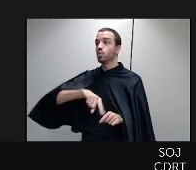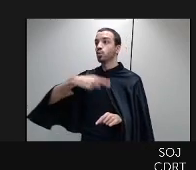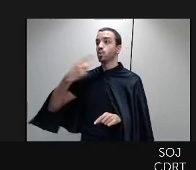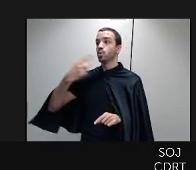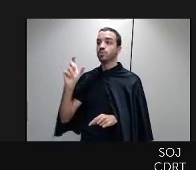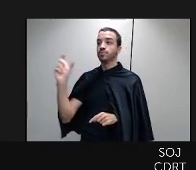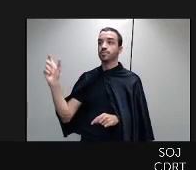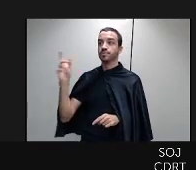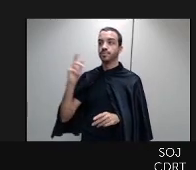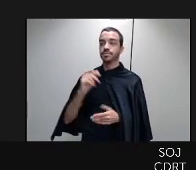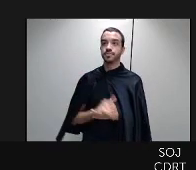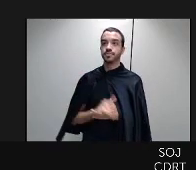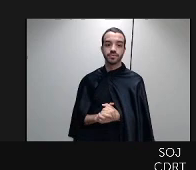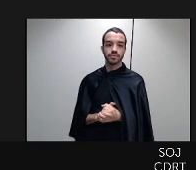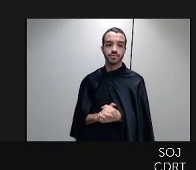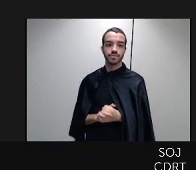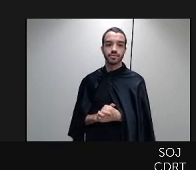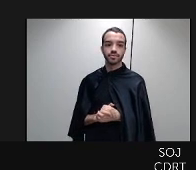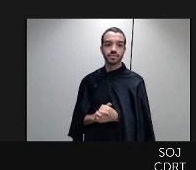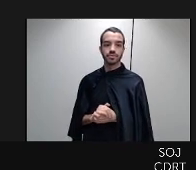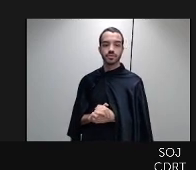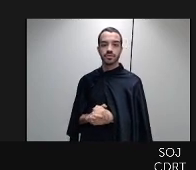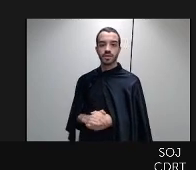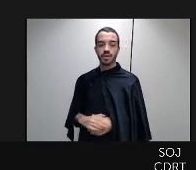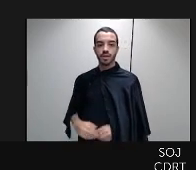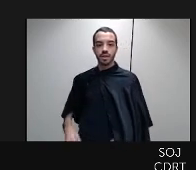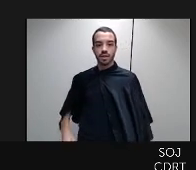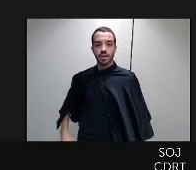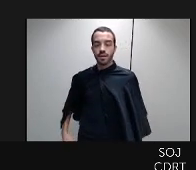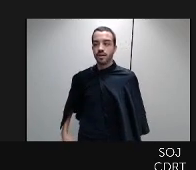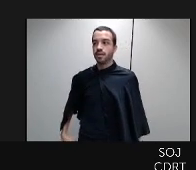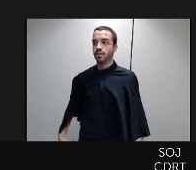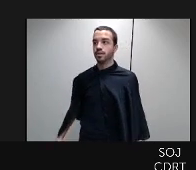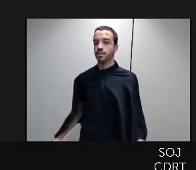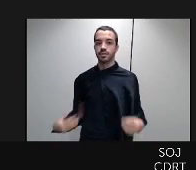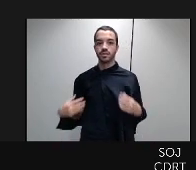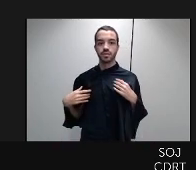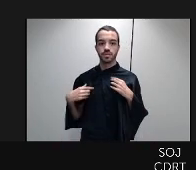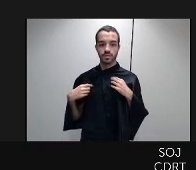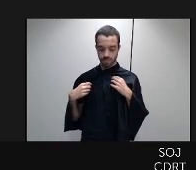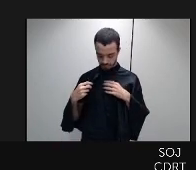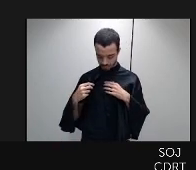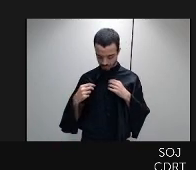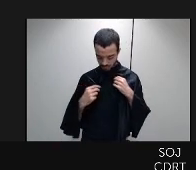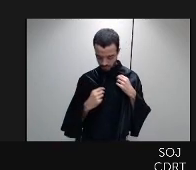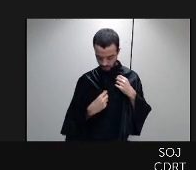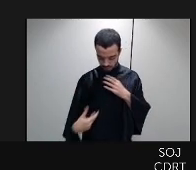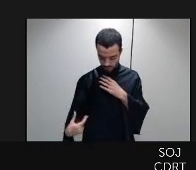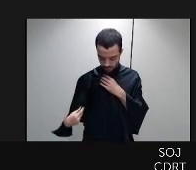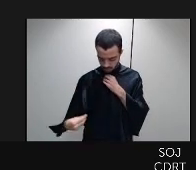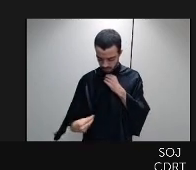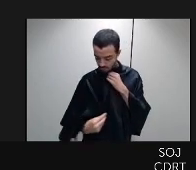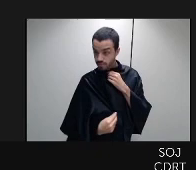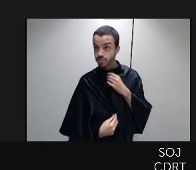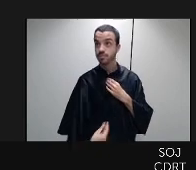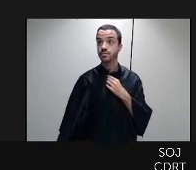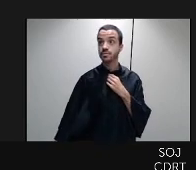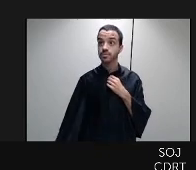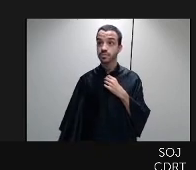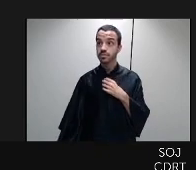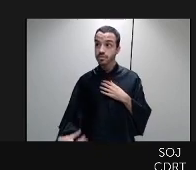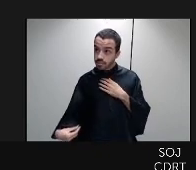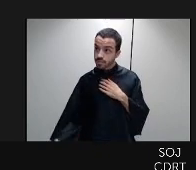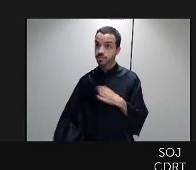pronunciar é só um pouquinho estampa olhão para liberar pronto liberou já tá liberado pode falar